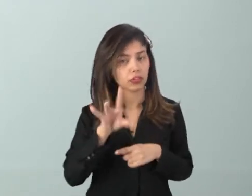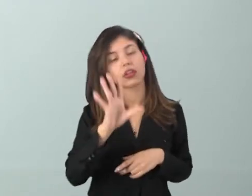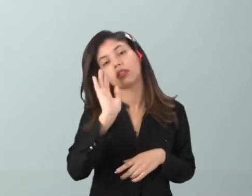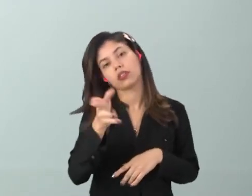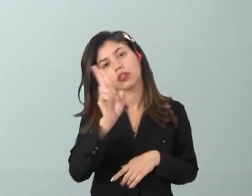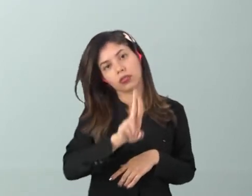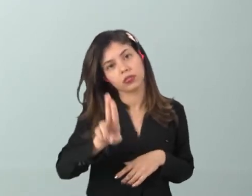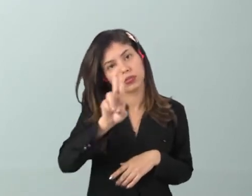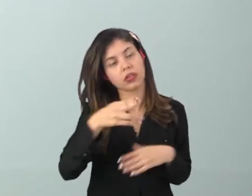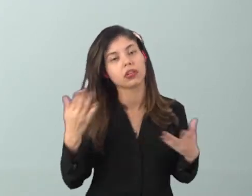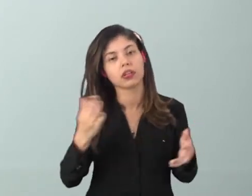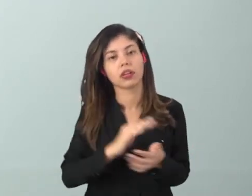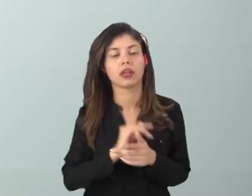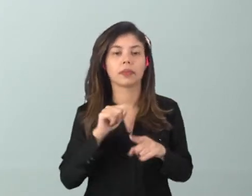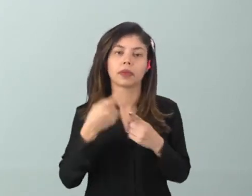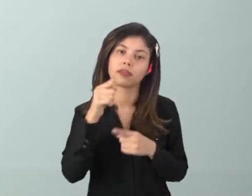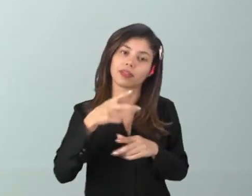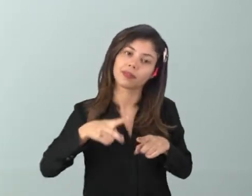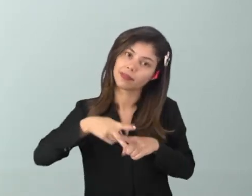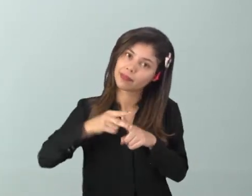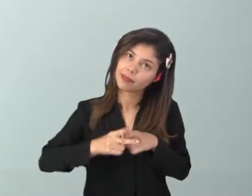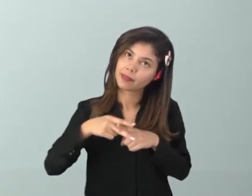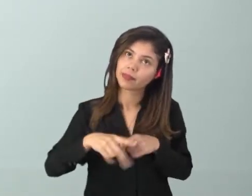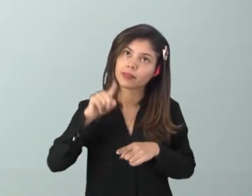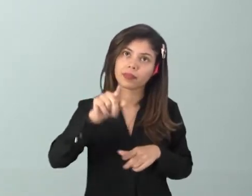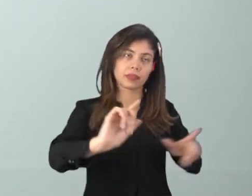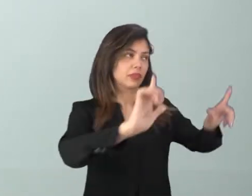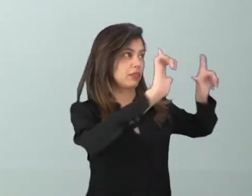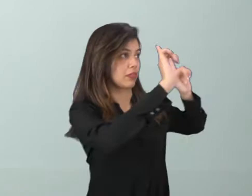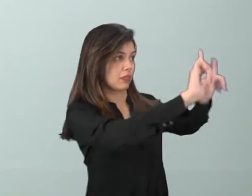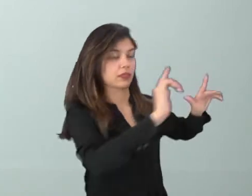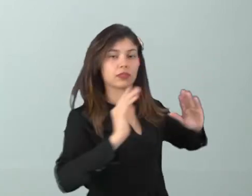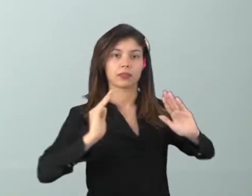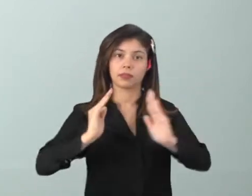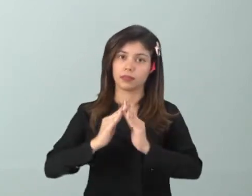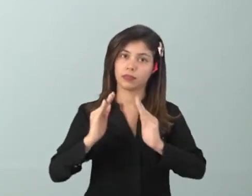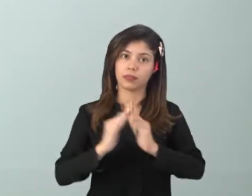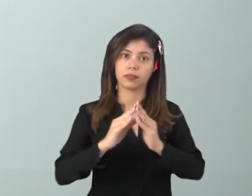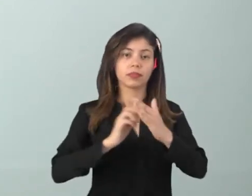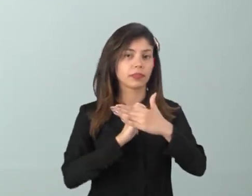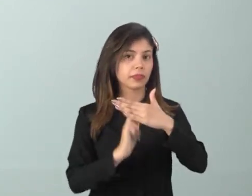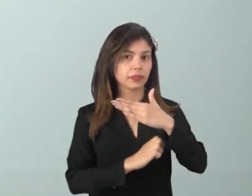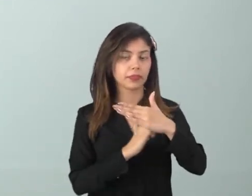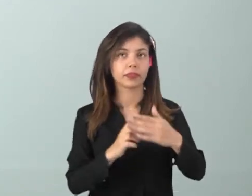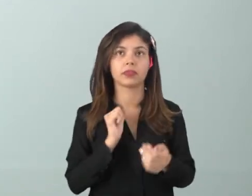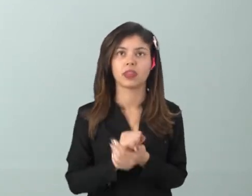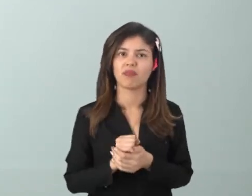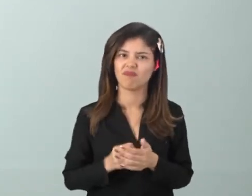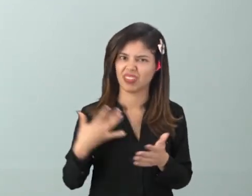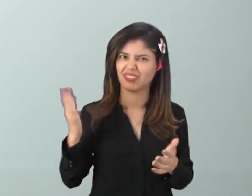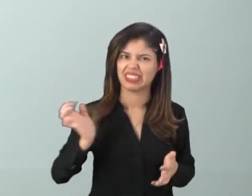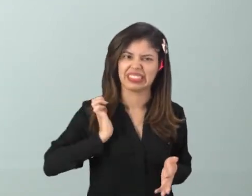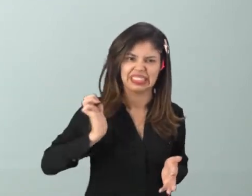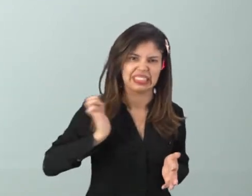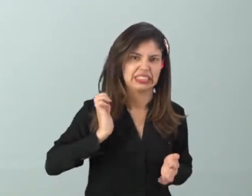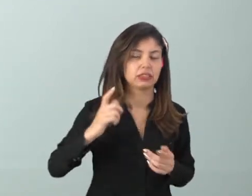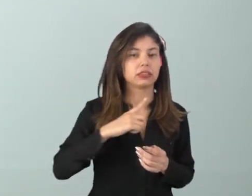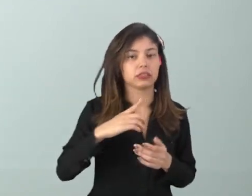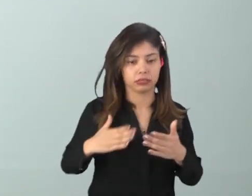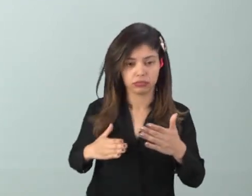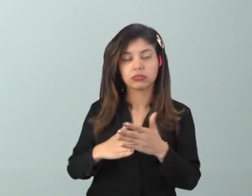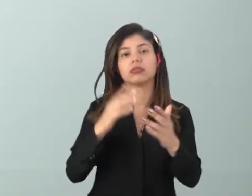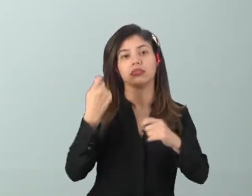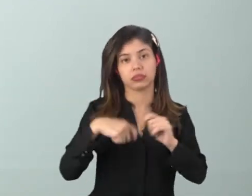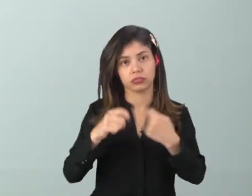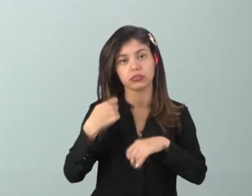ser já bastante difundida, para você instalar esses painéis na sua casa, na sua empresa, é muito caro, né? Então existe aí um